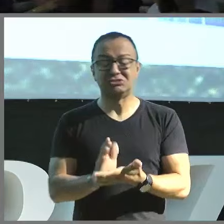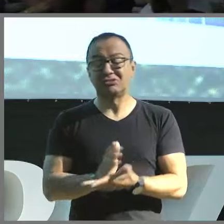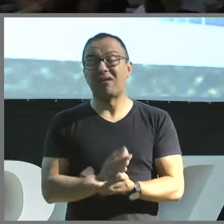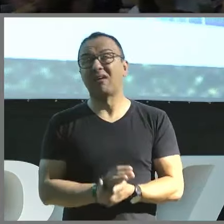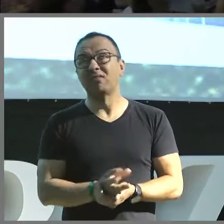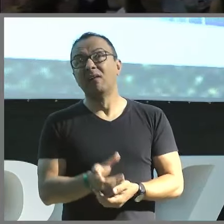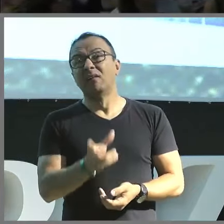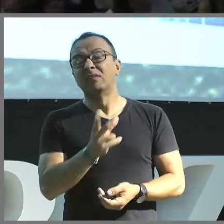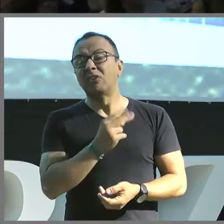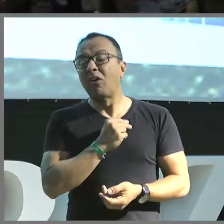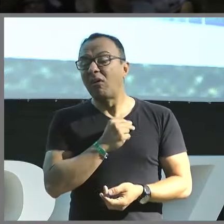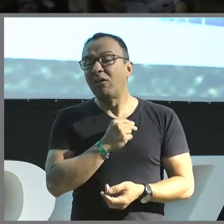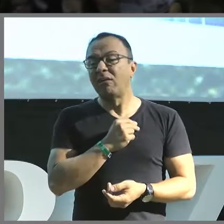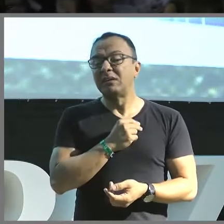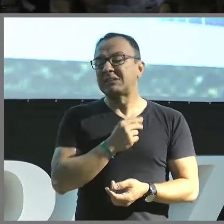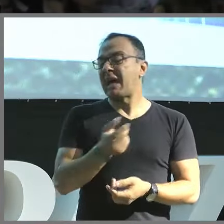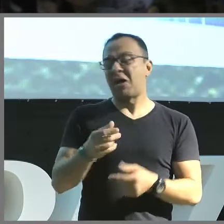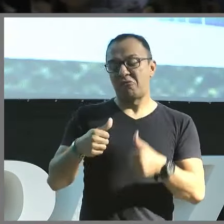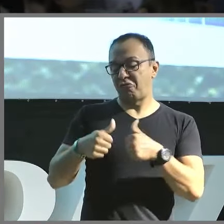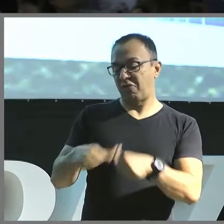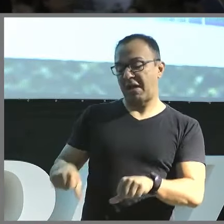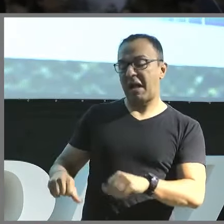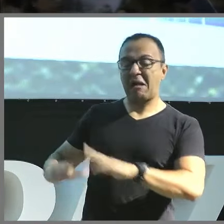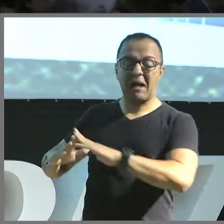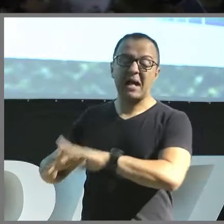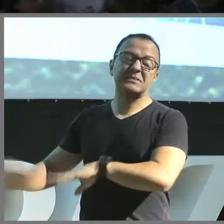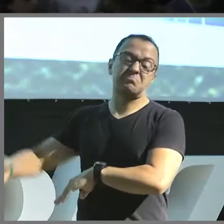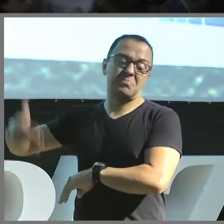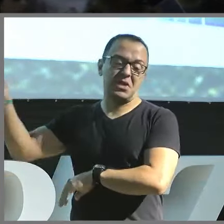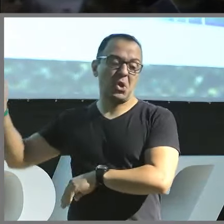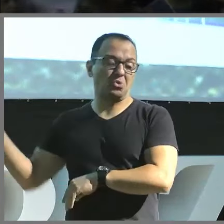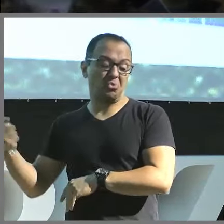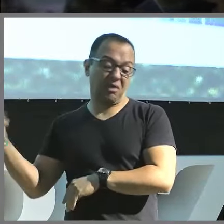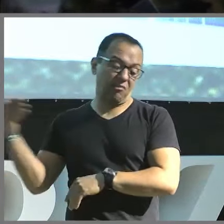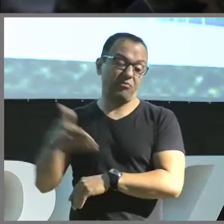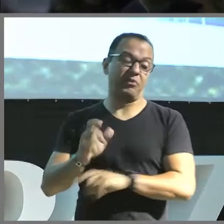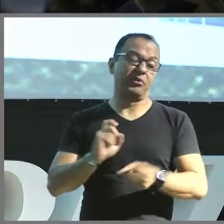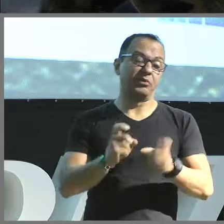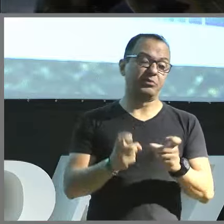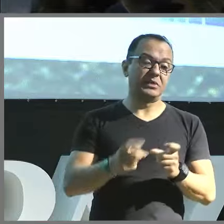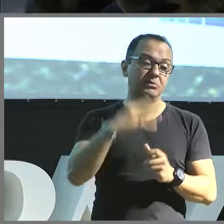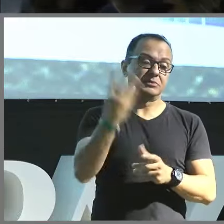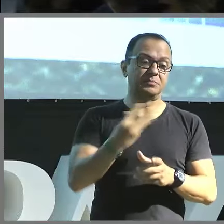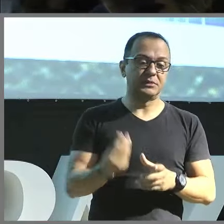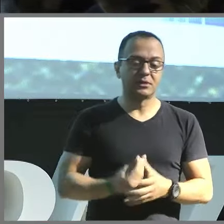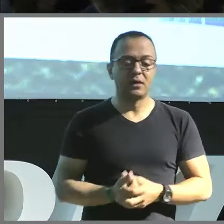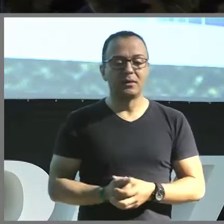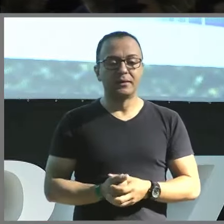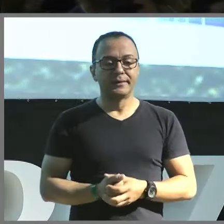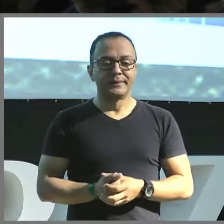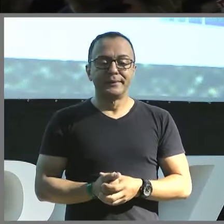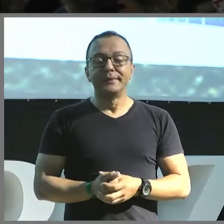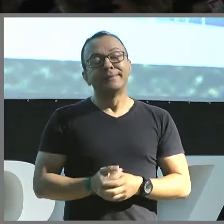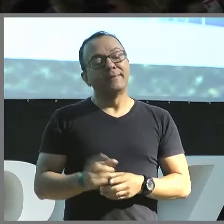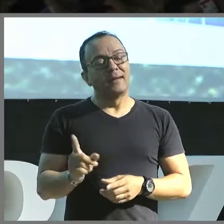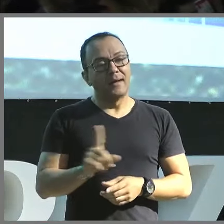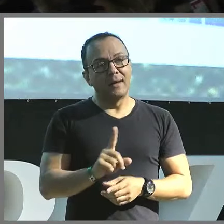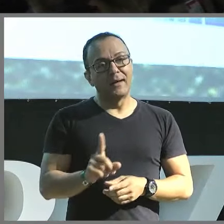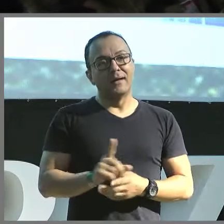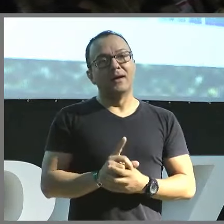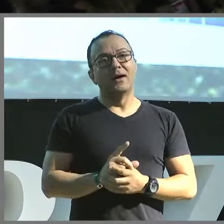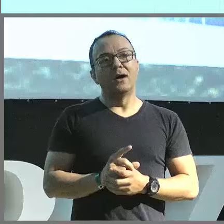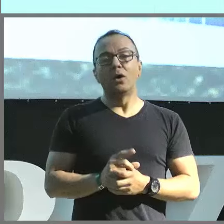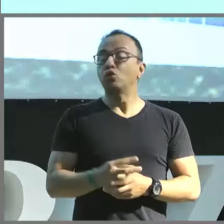ficar mesmo, ou dormindo ou no celular, consultando uma obra espírita. É lógico que eu não estou dizendo que isso